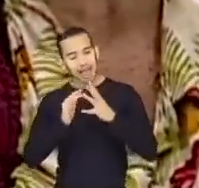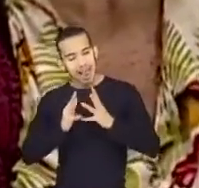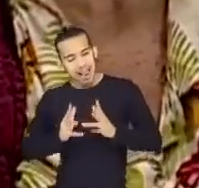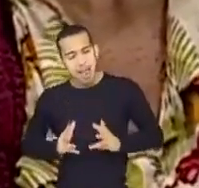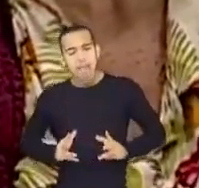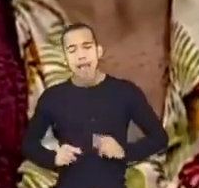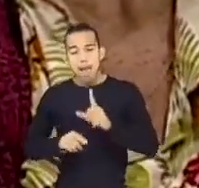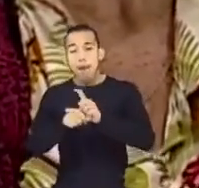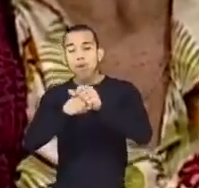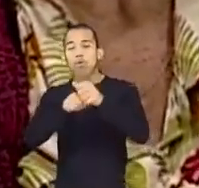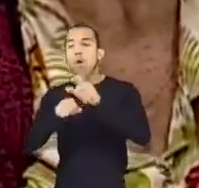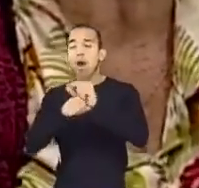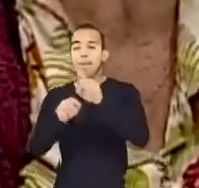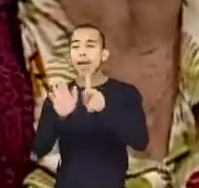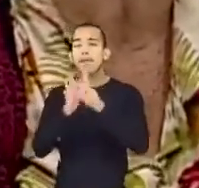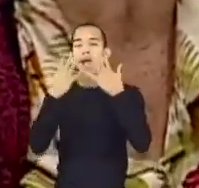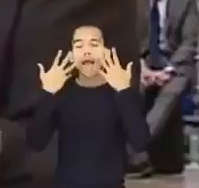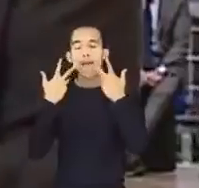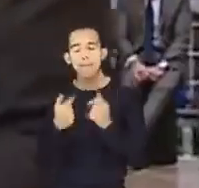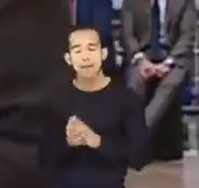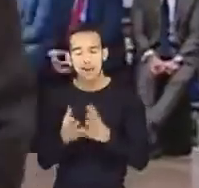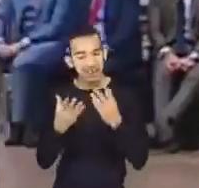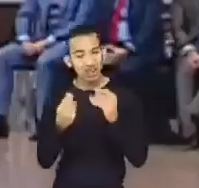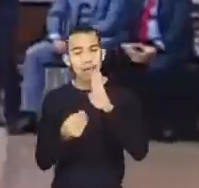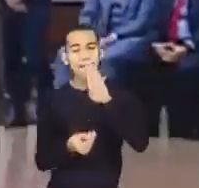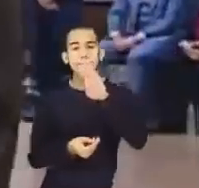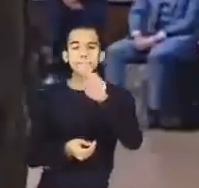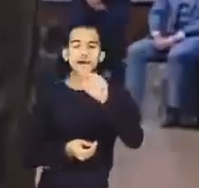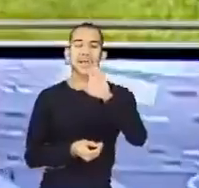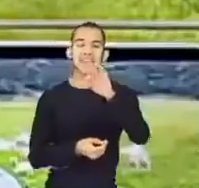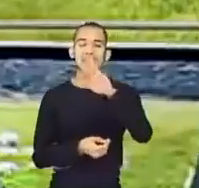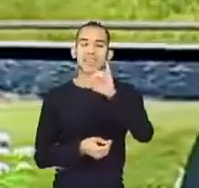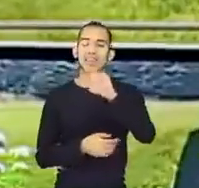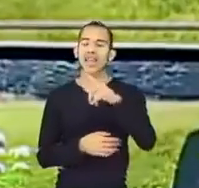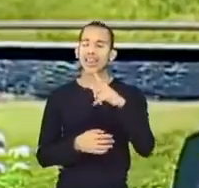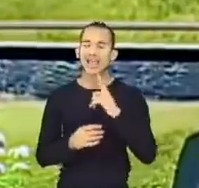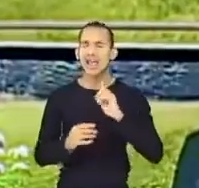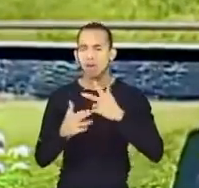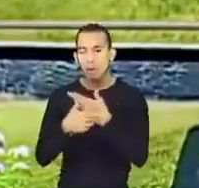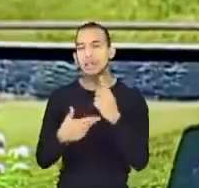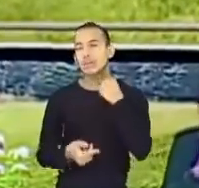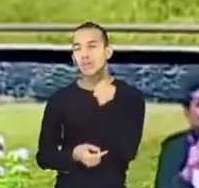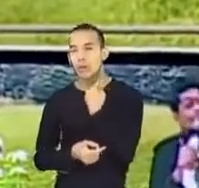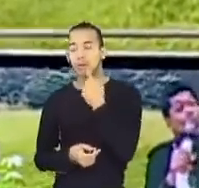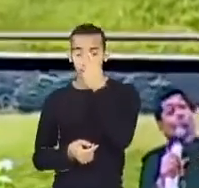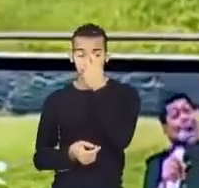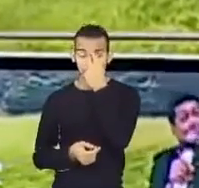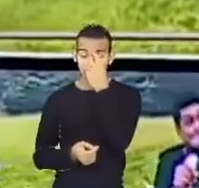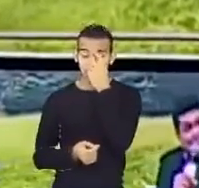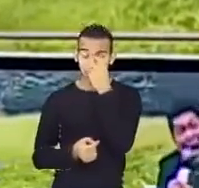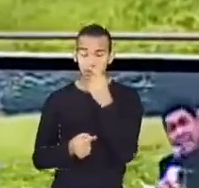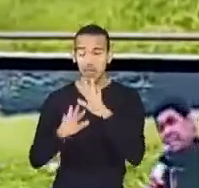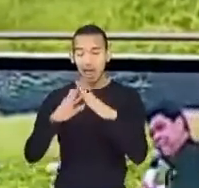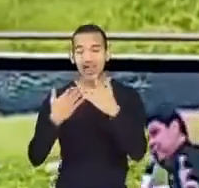couro. Couro de animal, cheio de bactérias, de impurezas. Então o